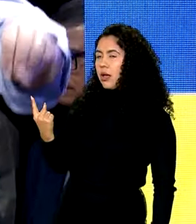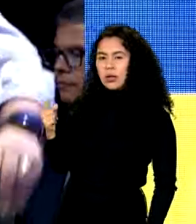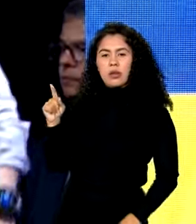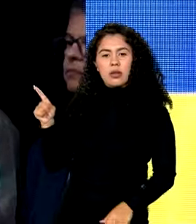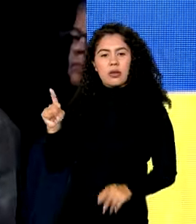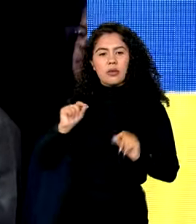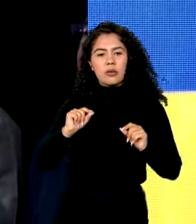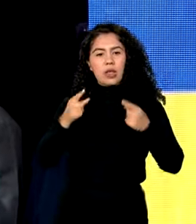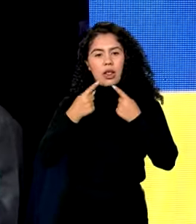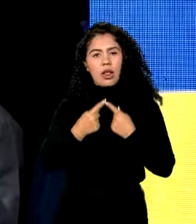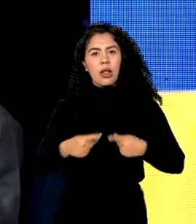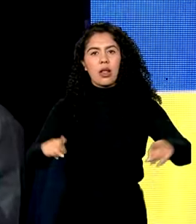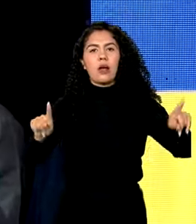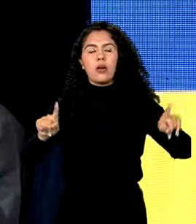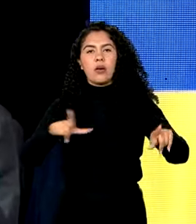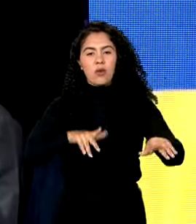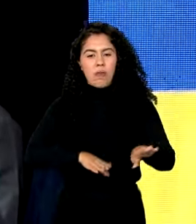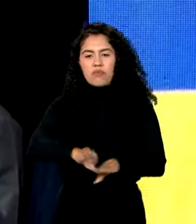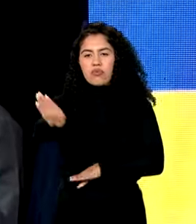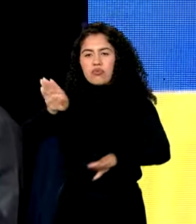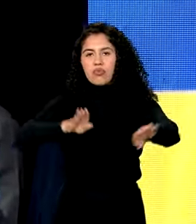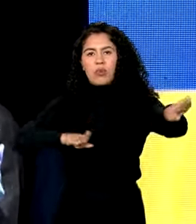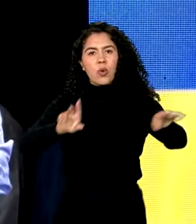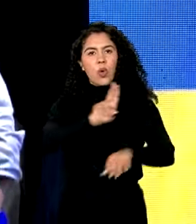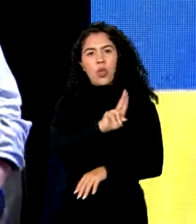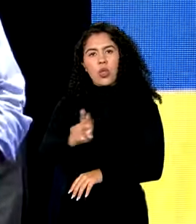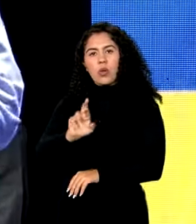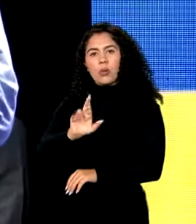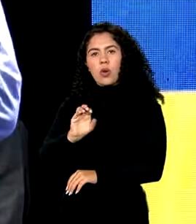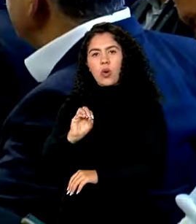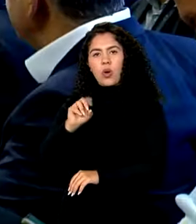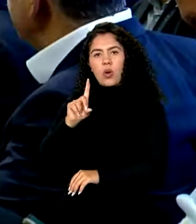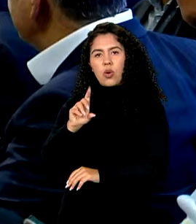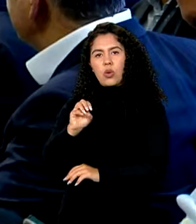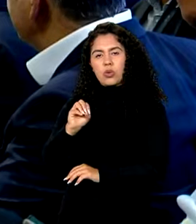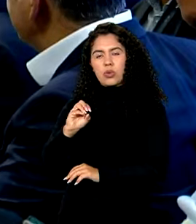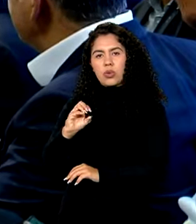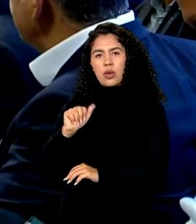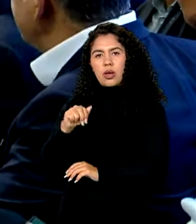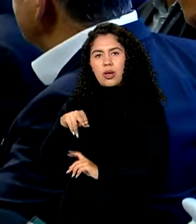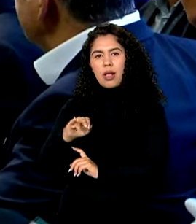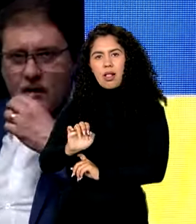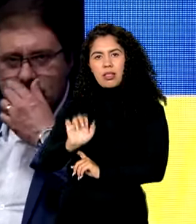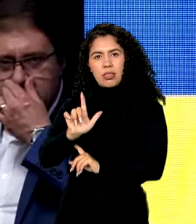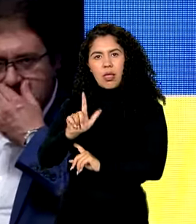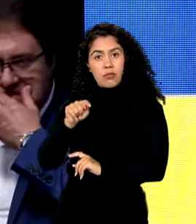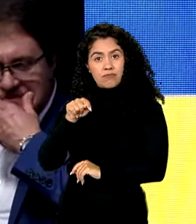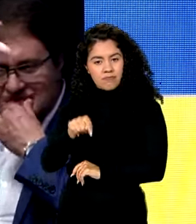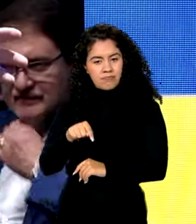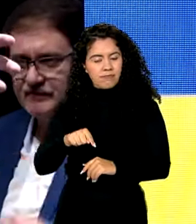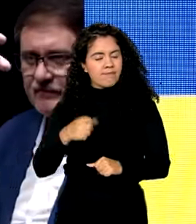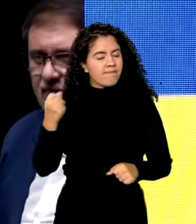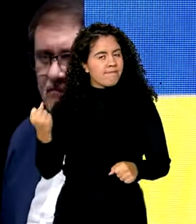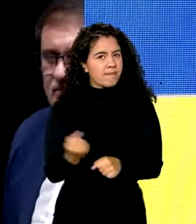o Rodoanel, que é o maior empreendimento rodoviário em execução no Mato Grosso. É uma obra